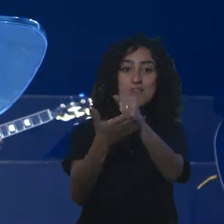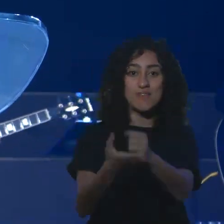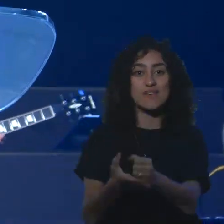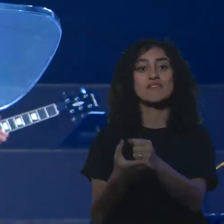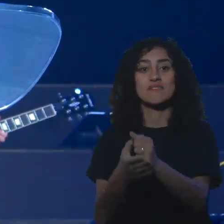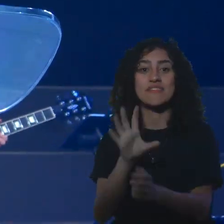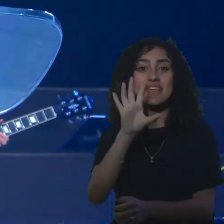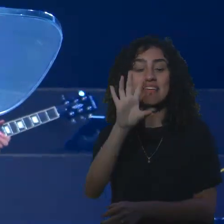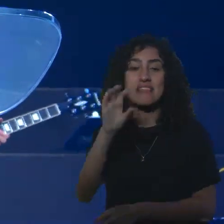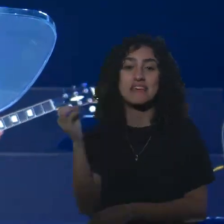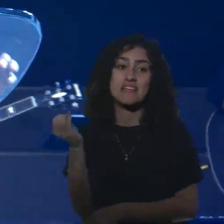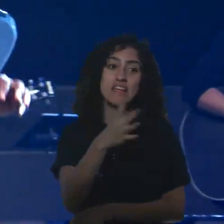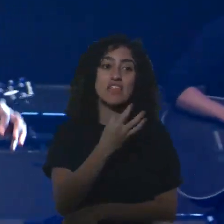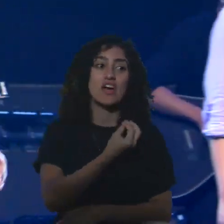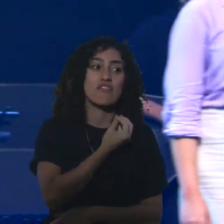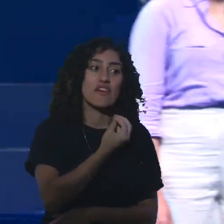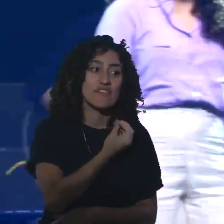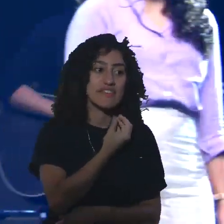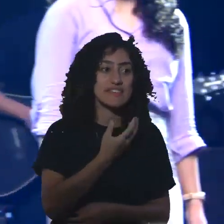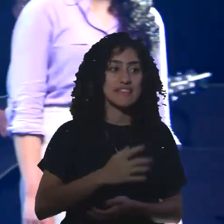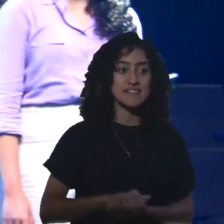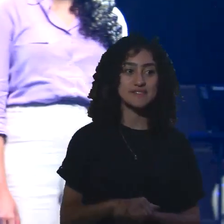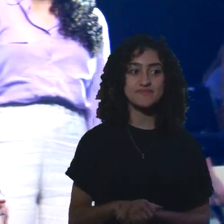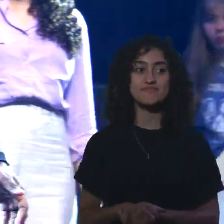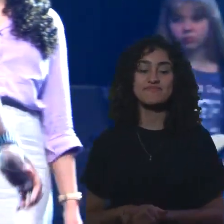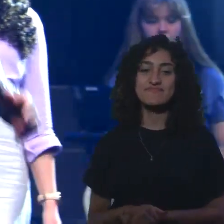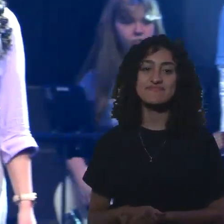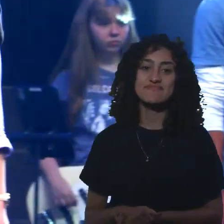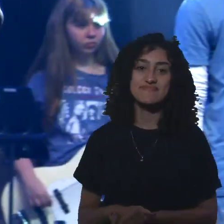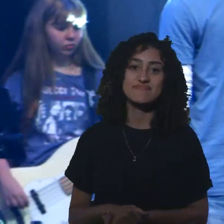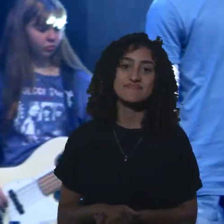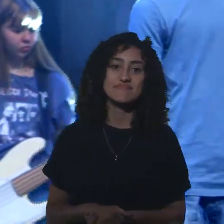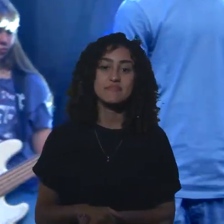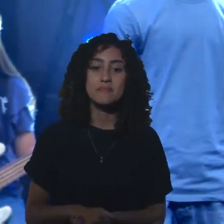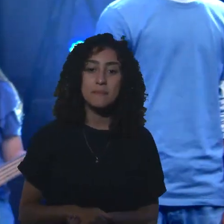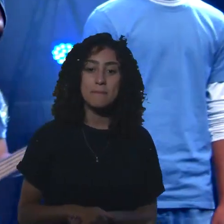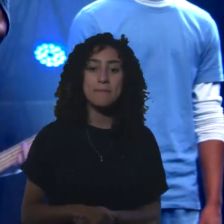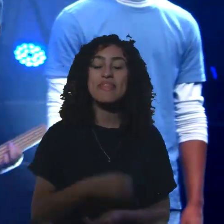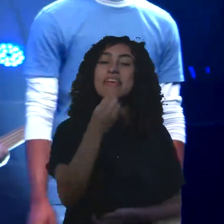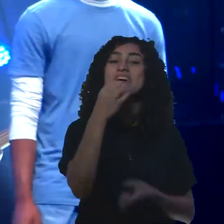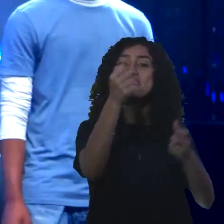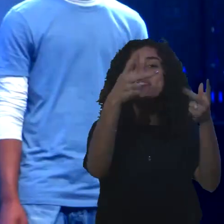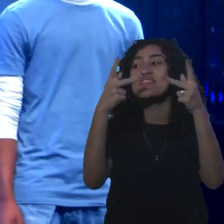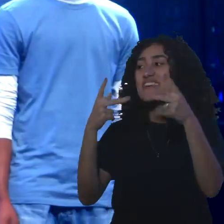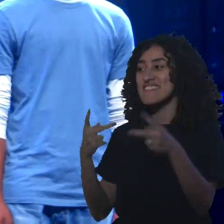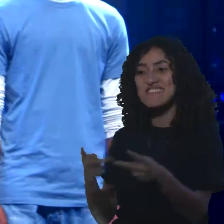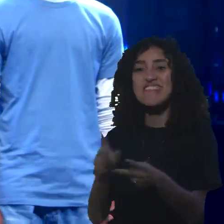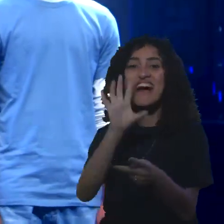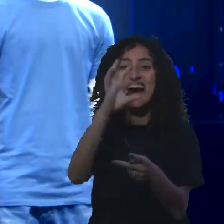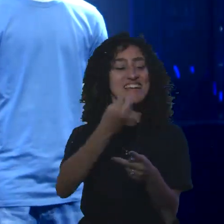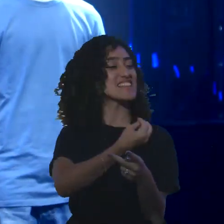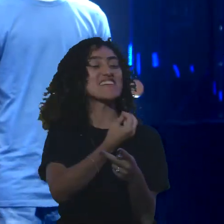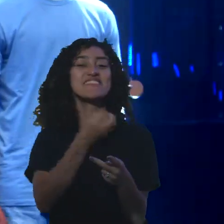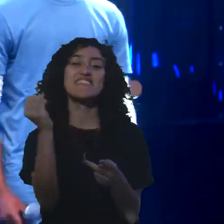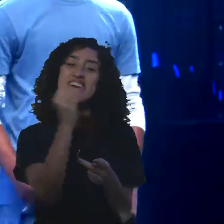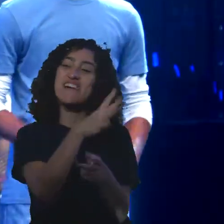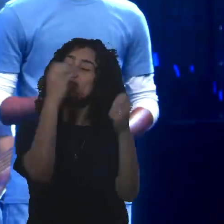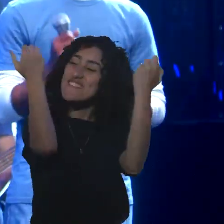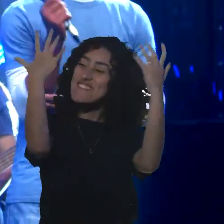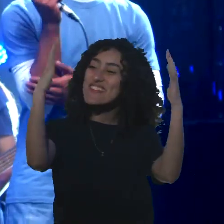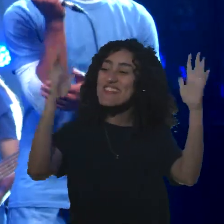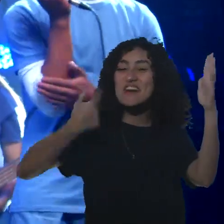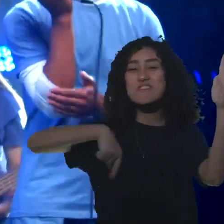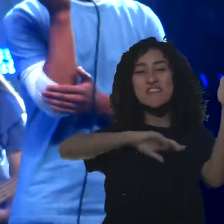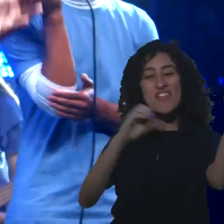que é necessário para essa caminhada, essa jornada. E seja muito bem-vindo a essa jornada. Uma salva de palmas para os nossos